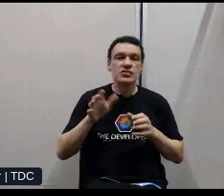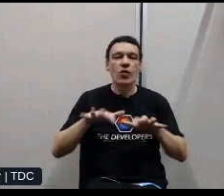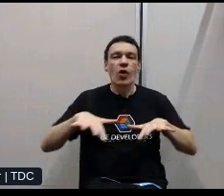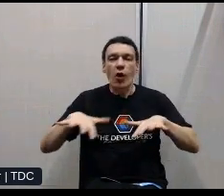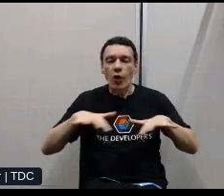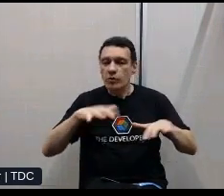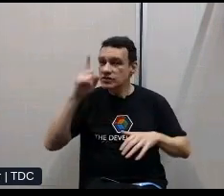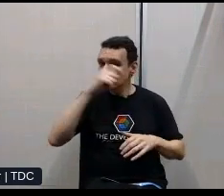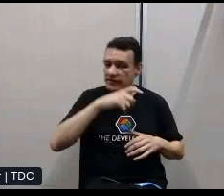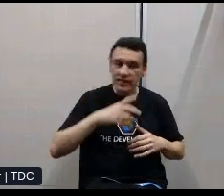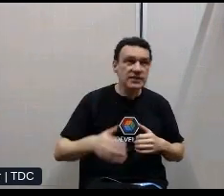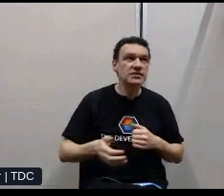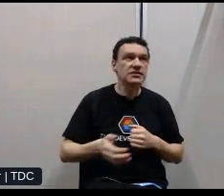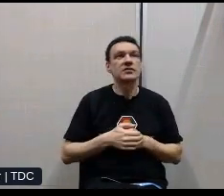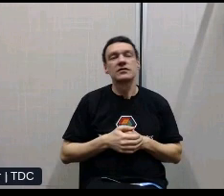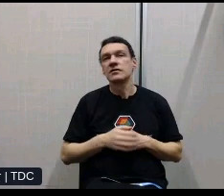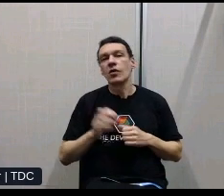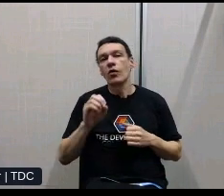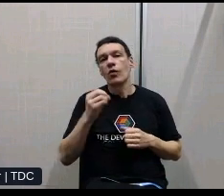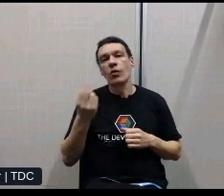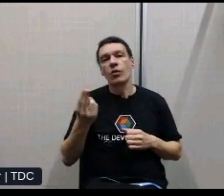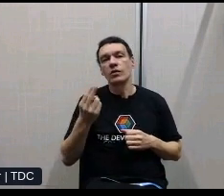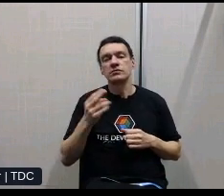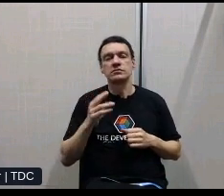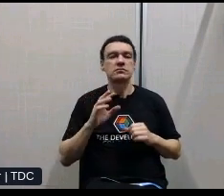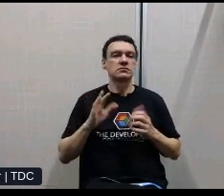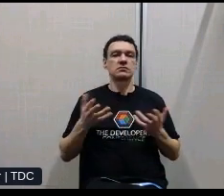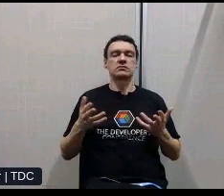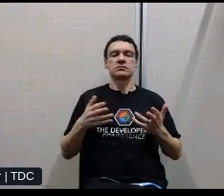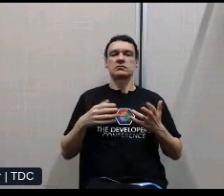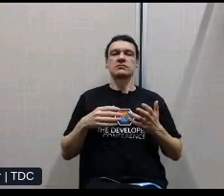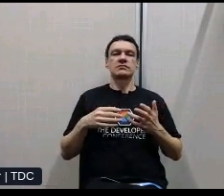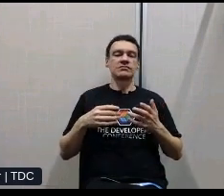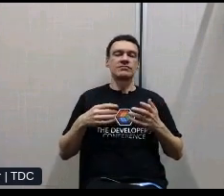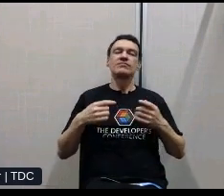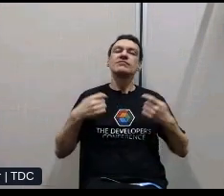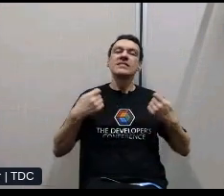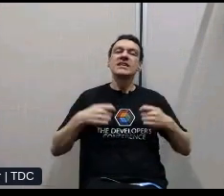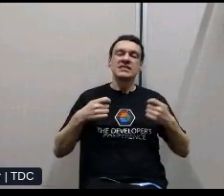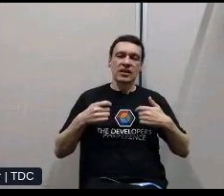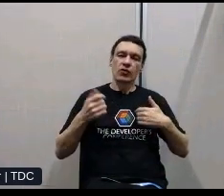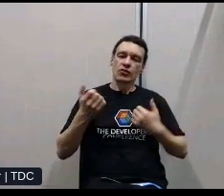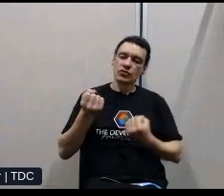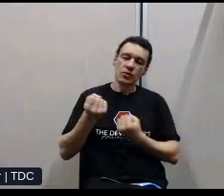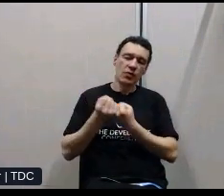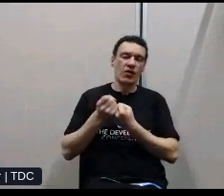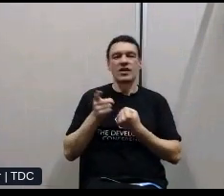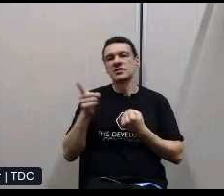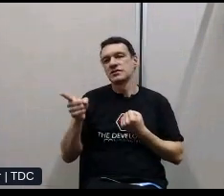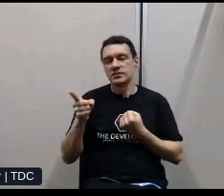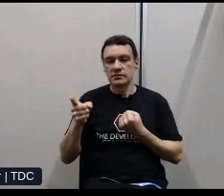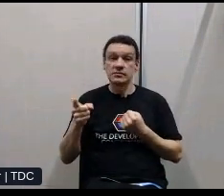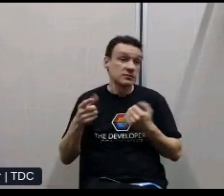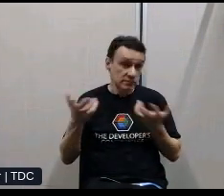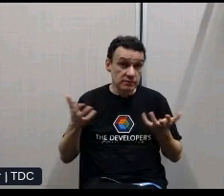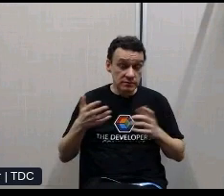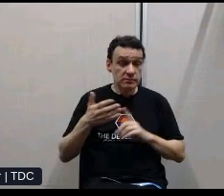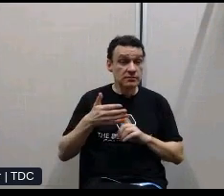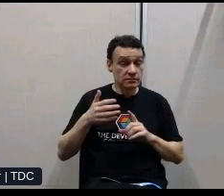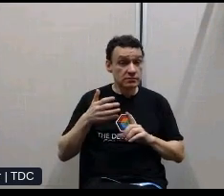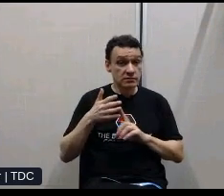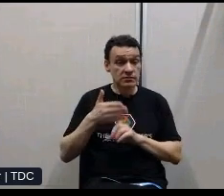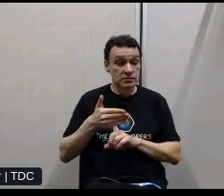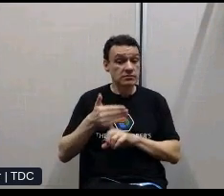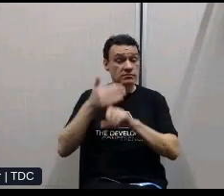ele precisa ter ali todo um suporte. Então, essas tecnologias também vêm para dar esse respaldo.